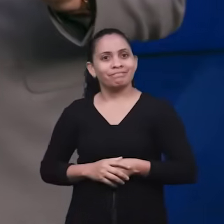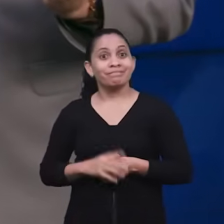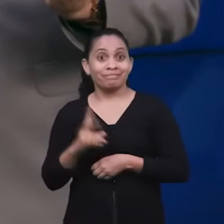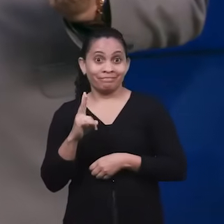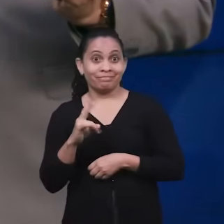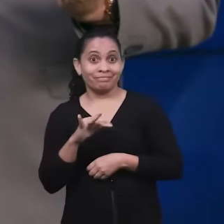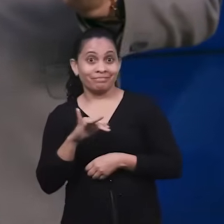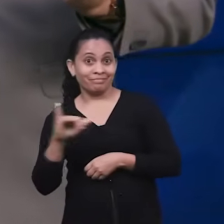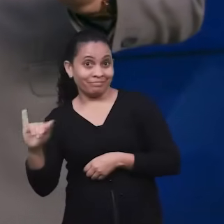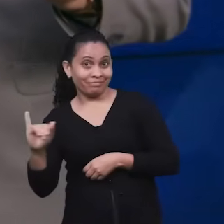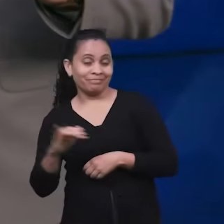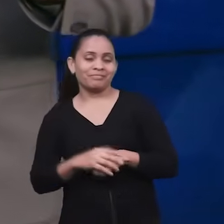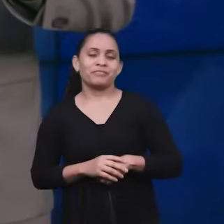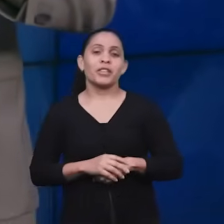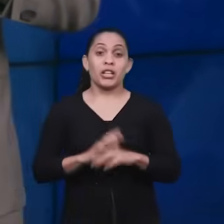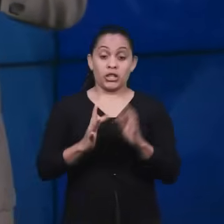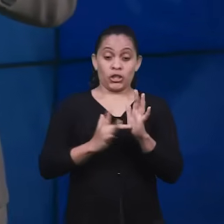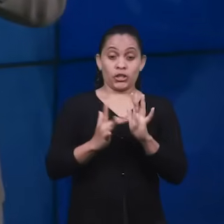Jesus está aqui